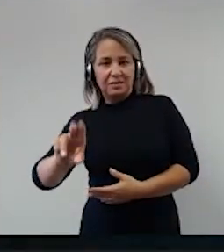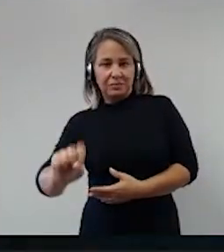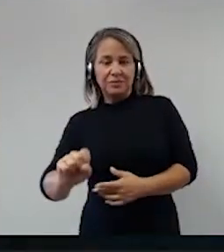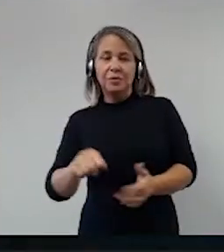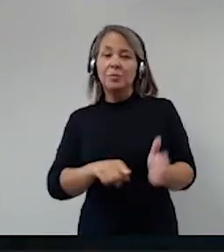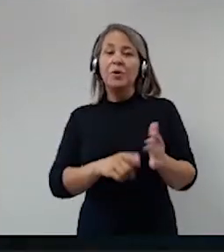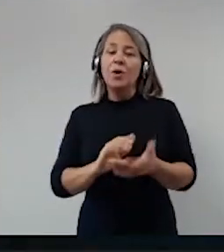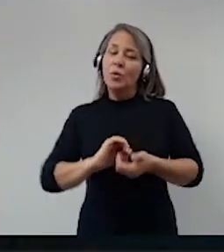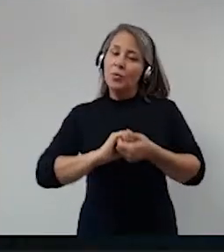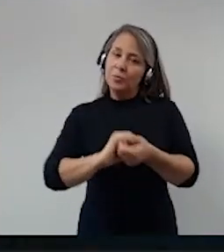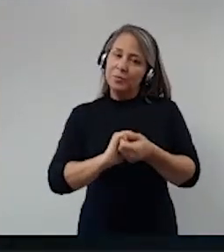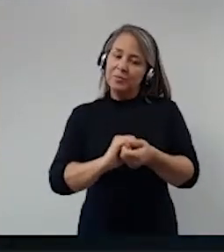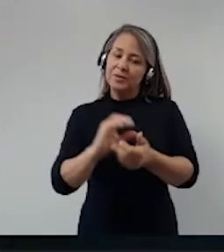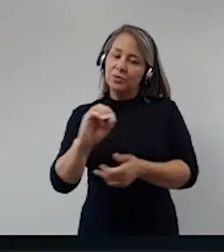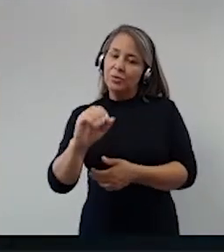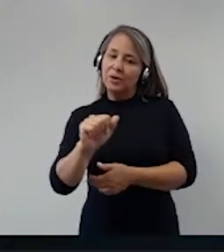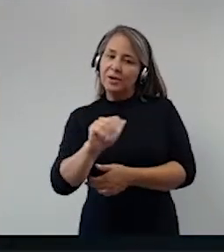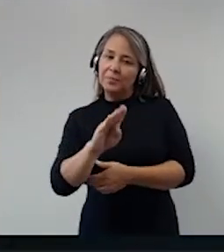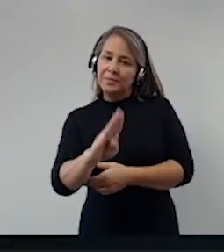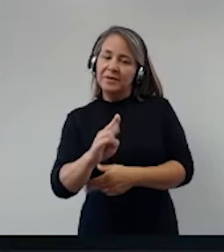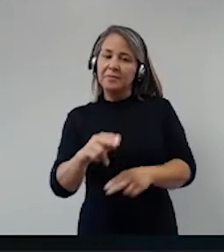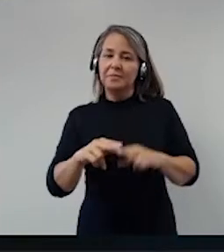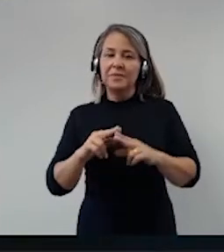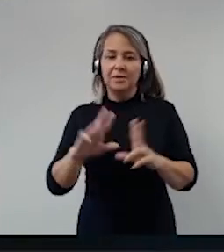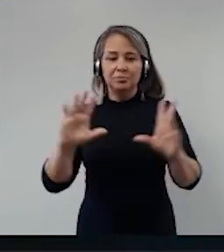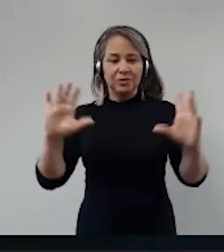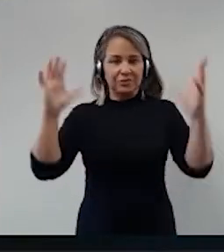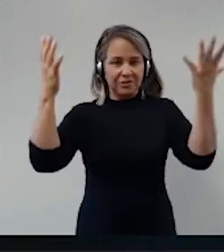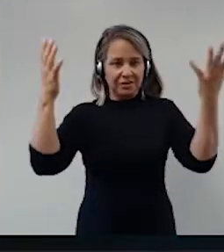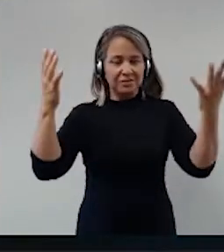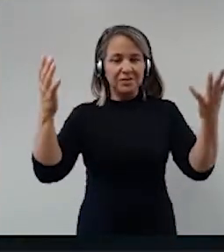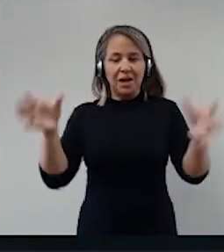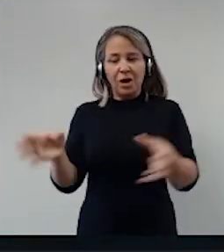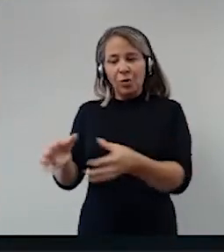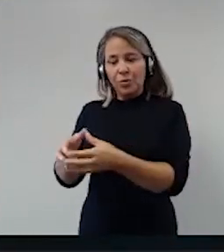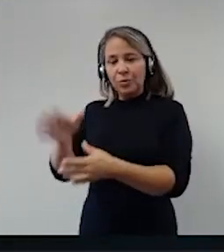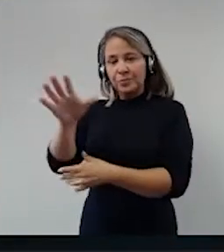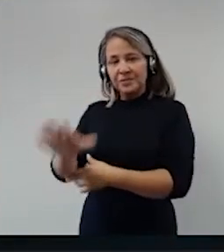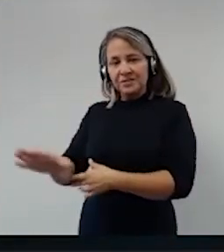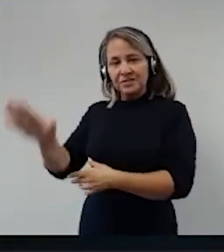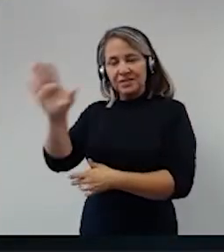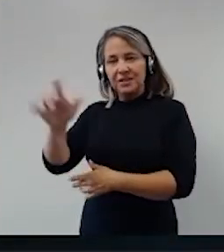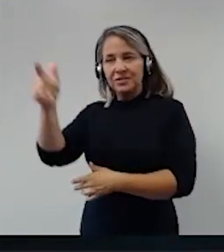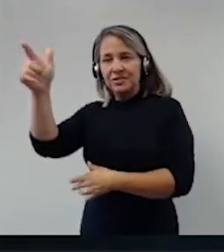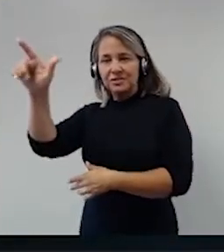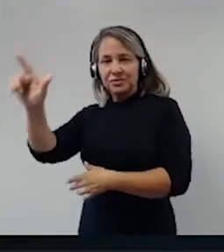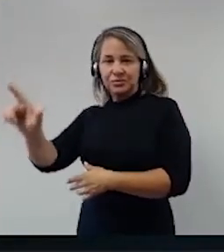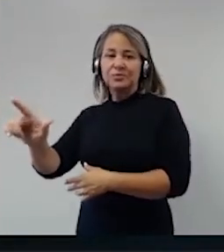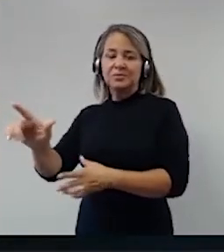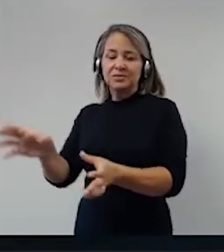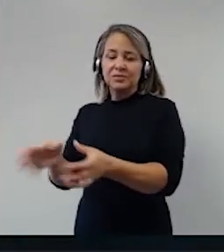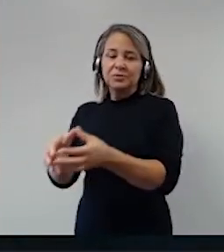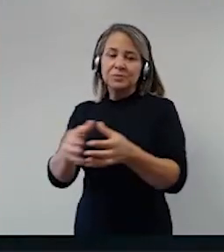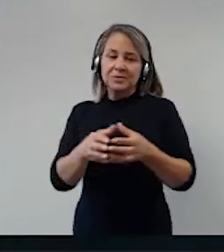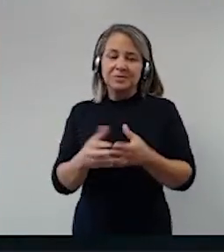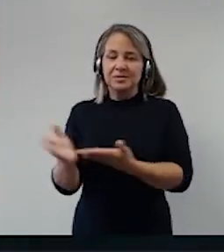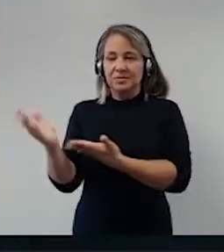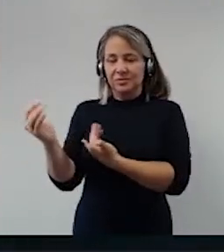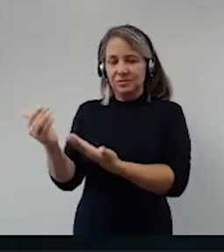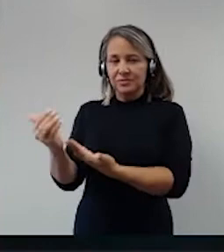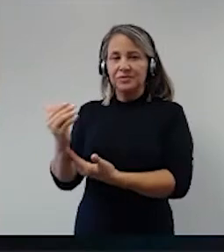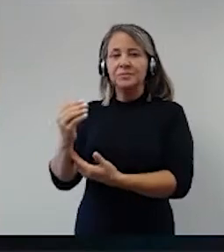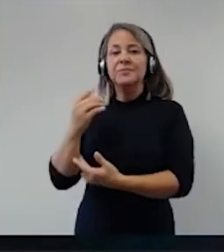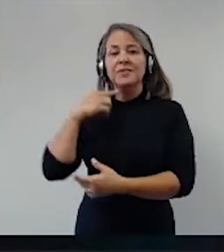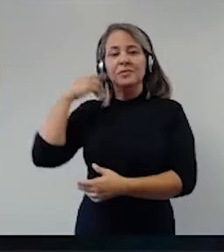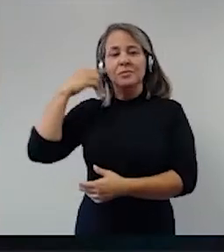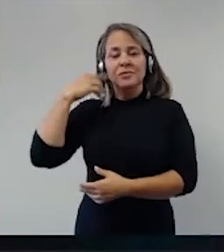OAB Nacional pela realização do evento, a Comissão Nacional e as demais comissões da Jovem Advocacia, na pessoa